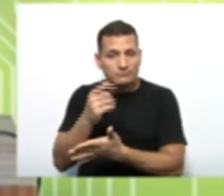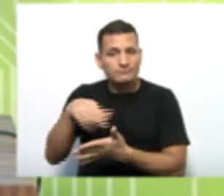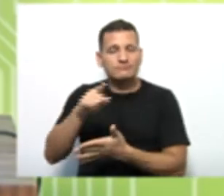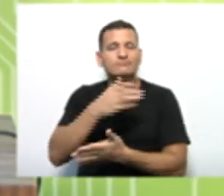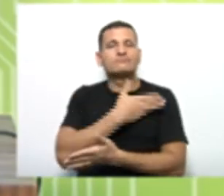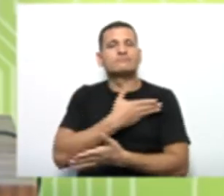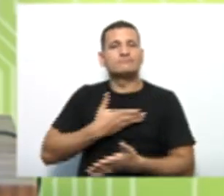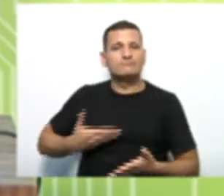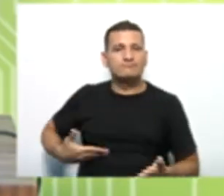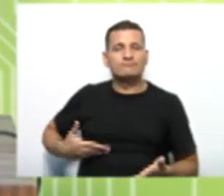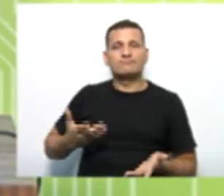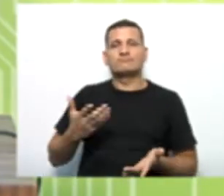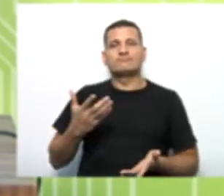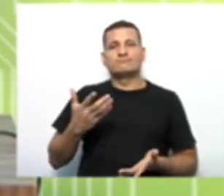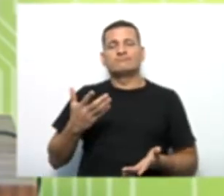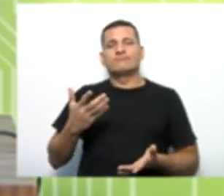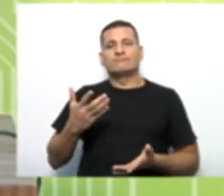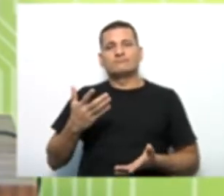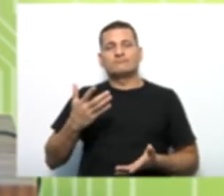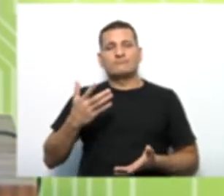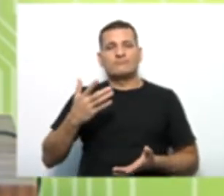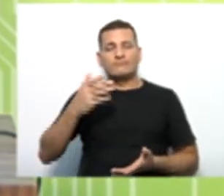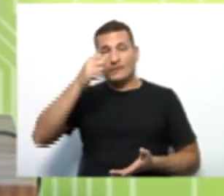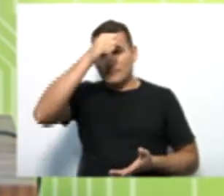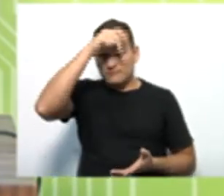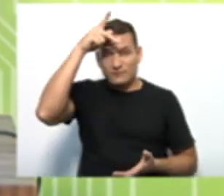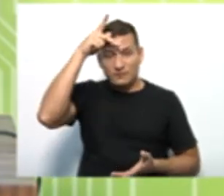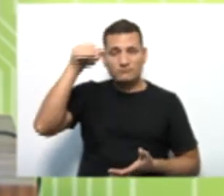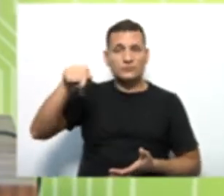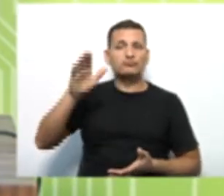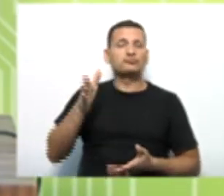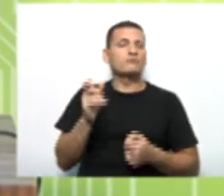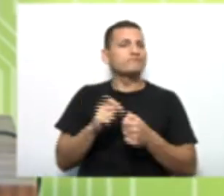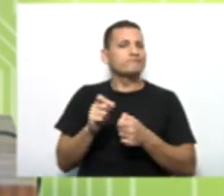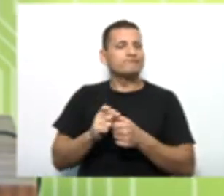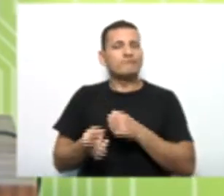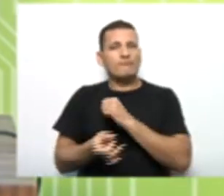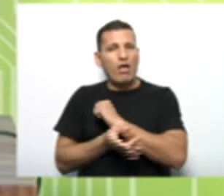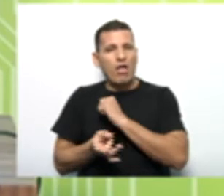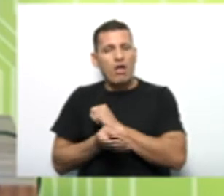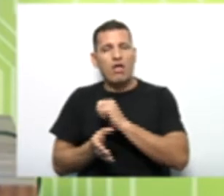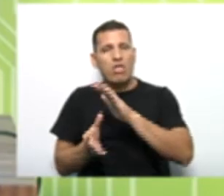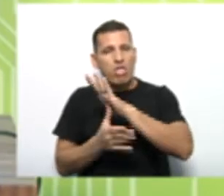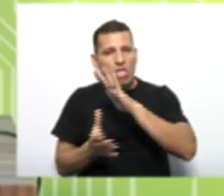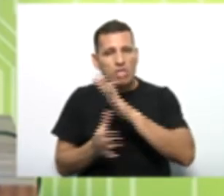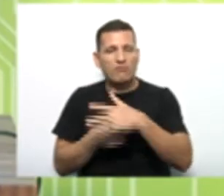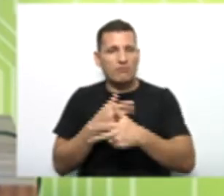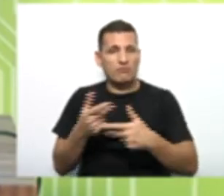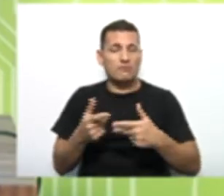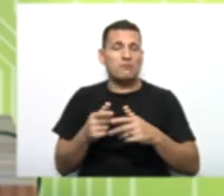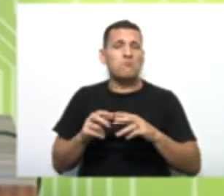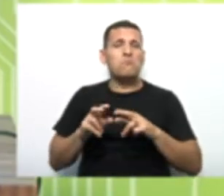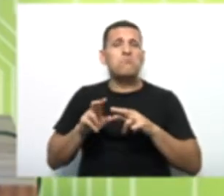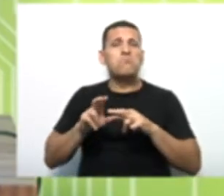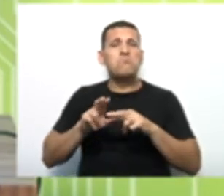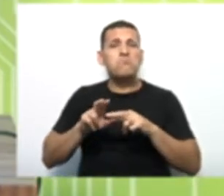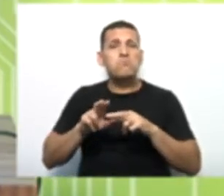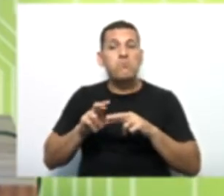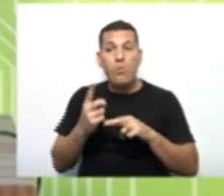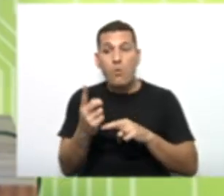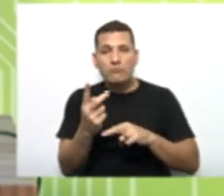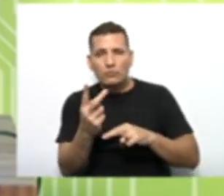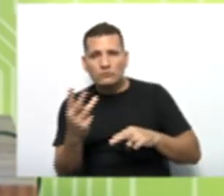de legislador, eles cometeram alguns atos ilícitos e, por causa disso, toda a classe foi